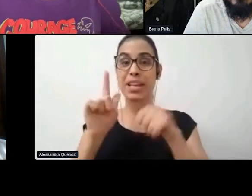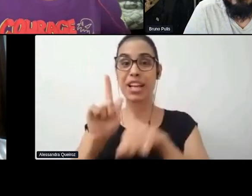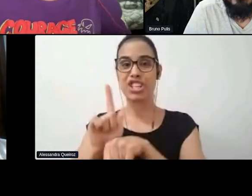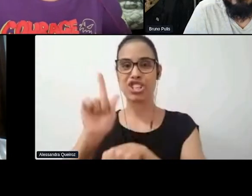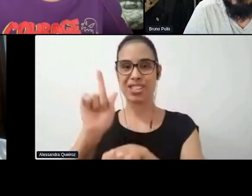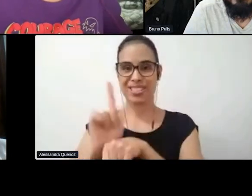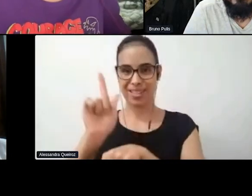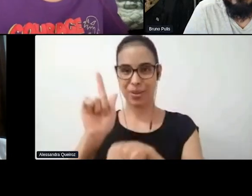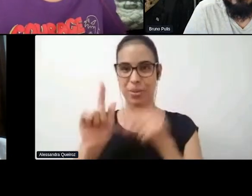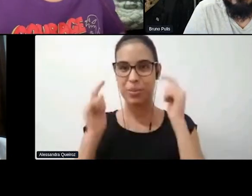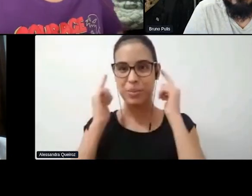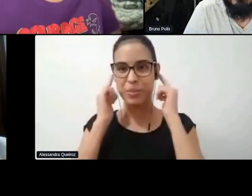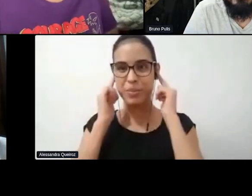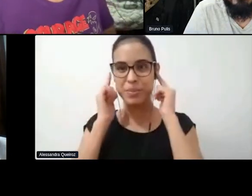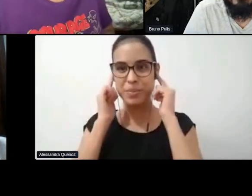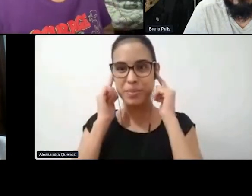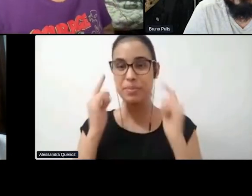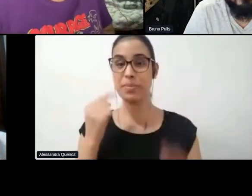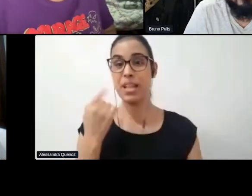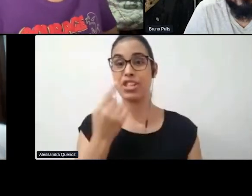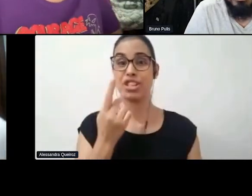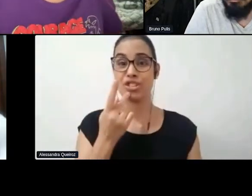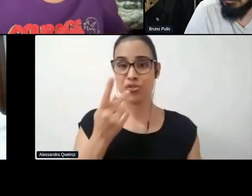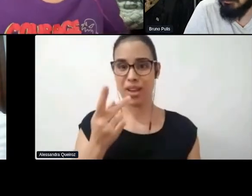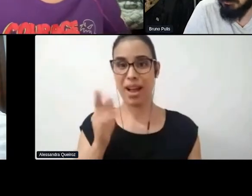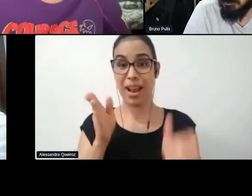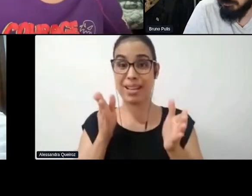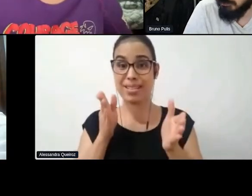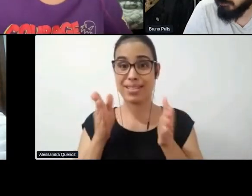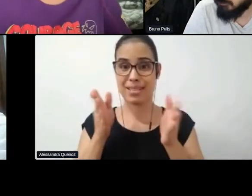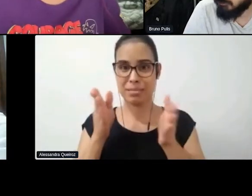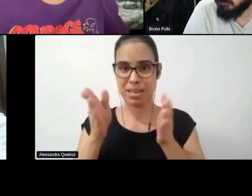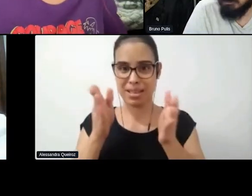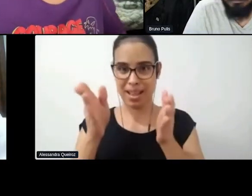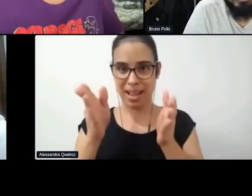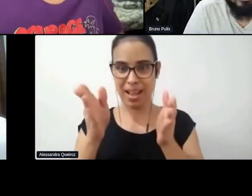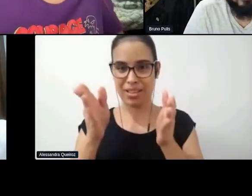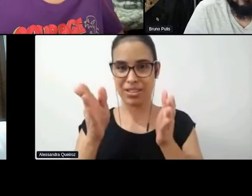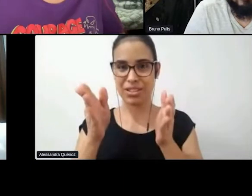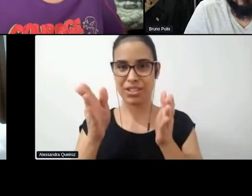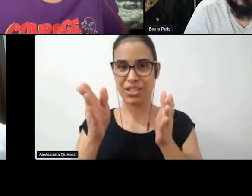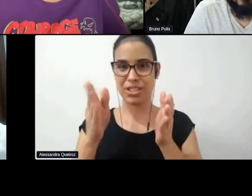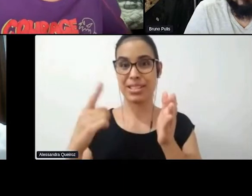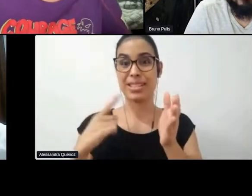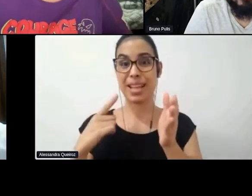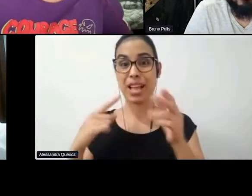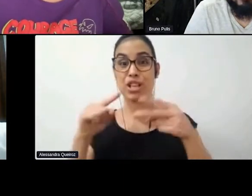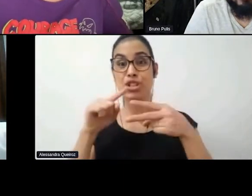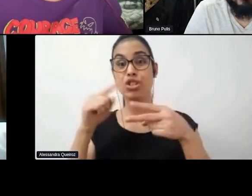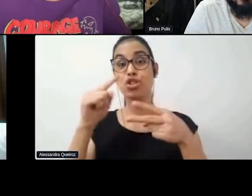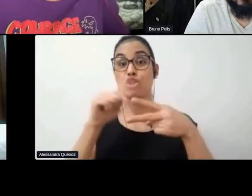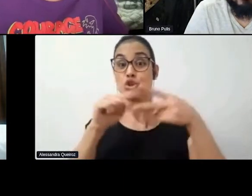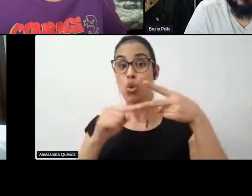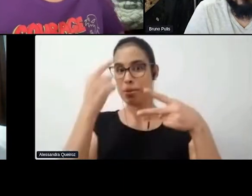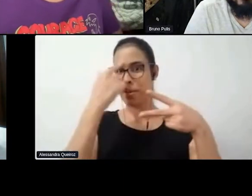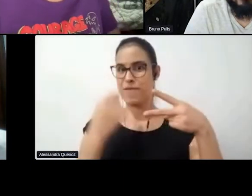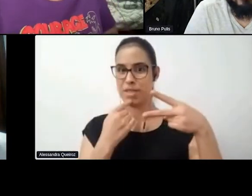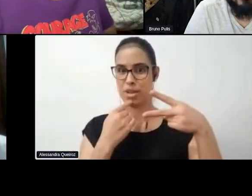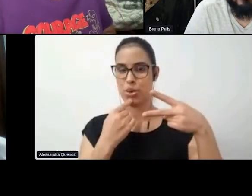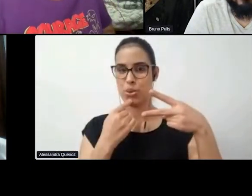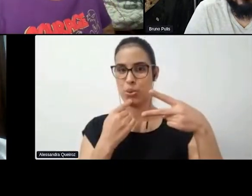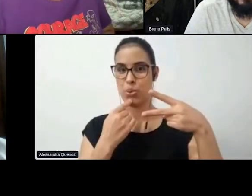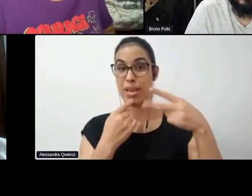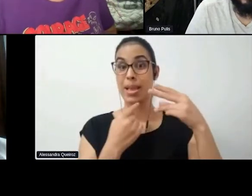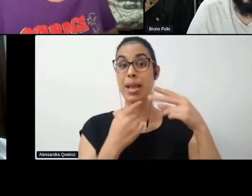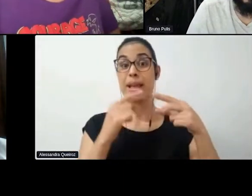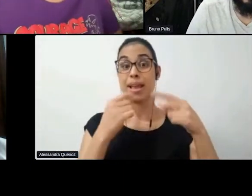Quando a gente fala de acessibilidade dentro de empresas, eu tenho dois perfis. Eu tenho um perfil empresa-produto e empresa-consultoria.